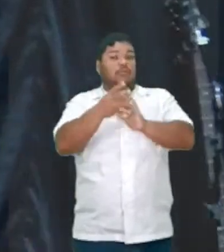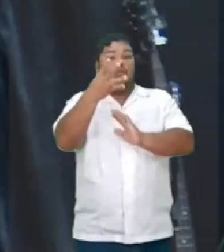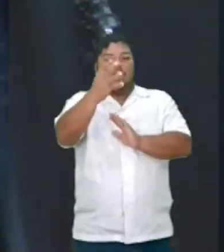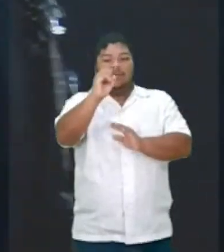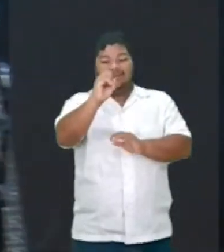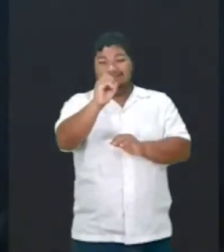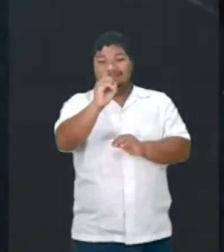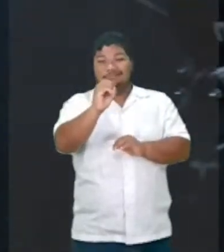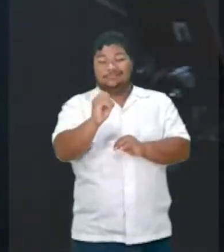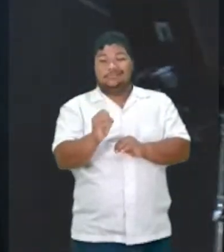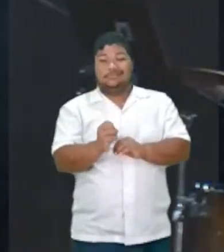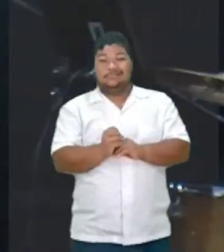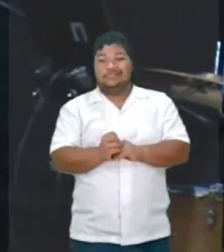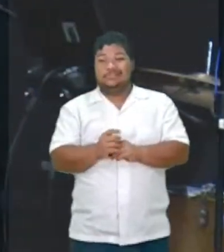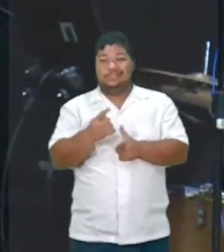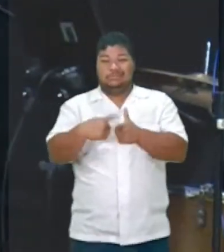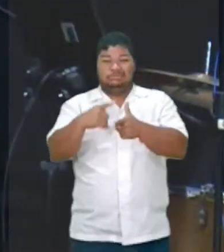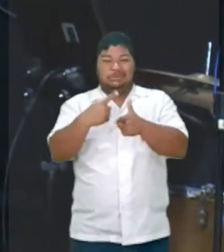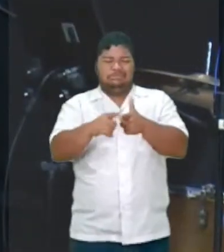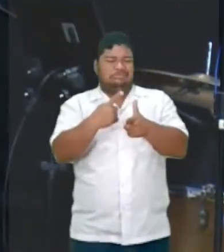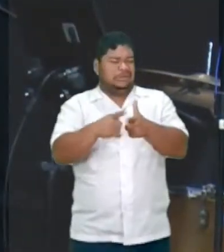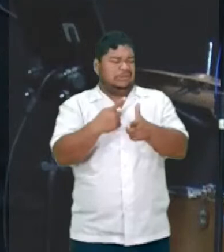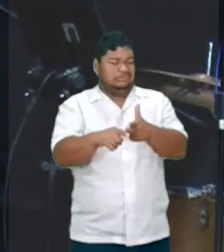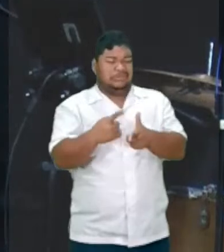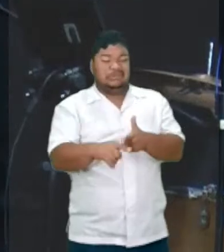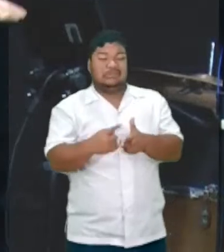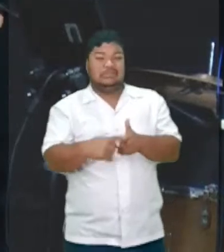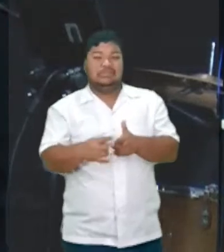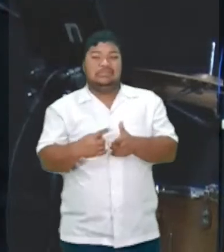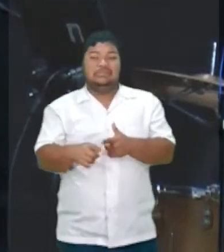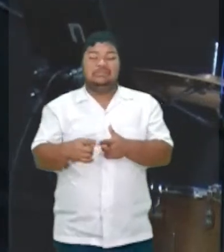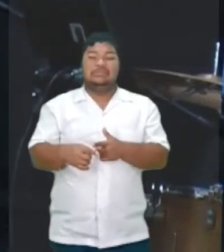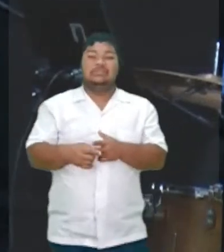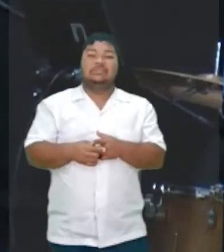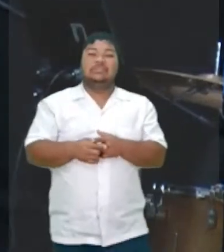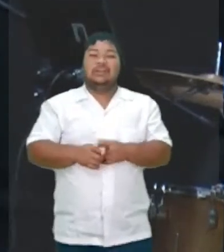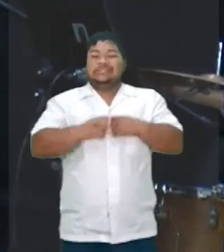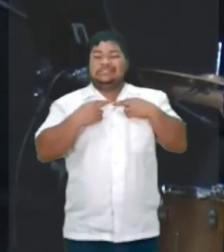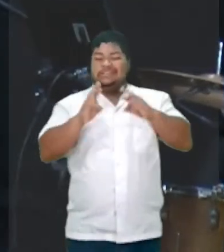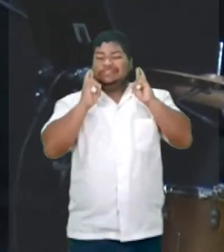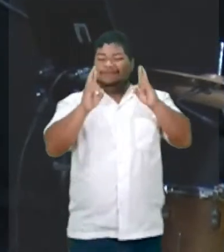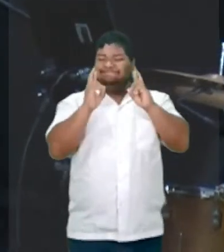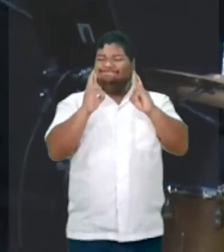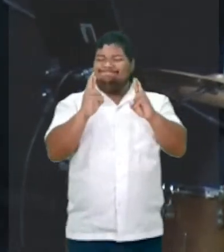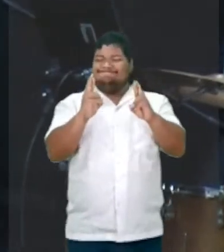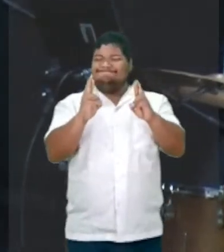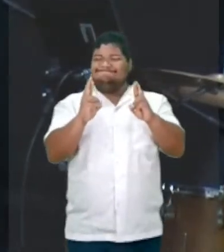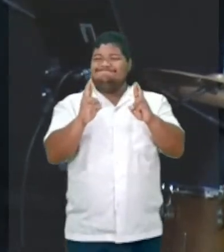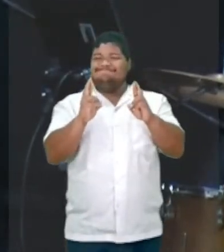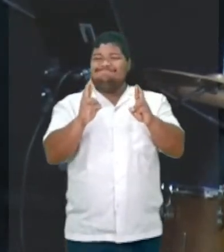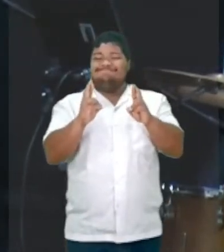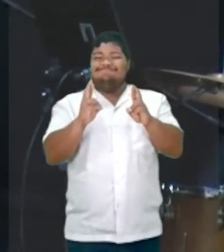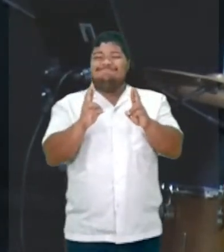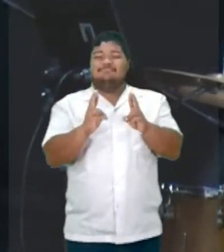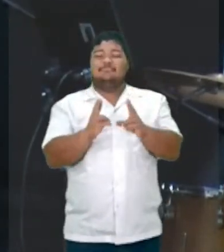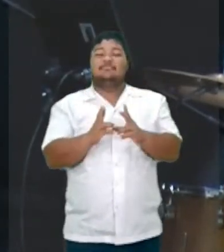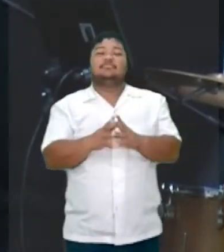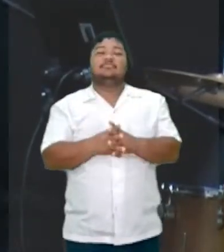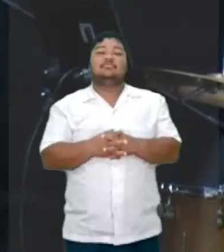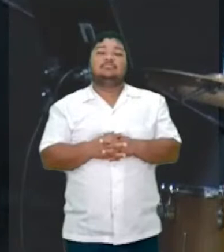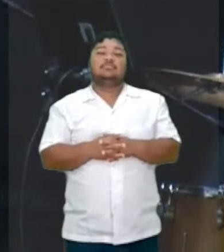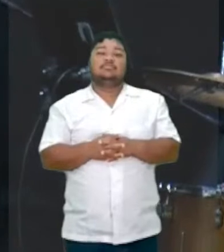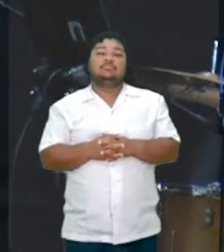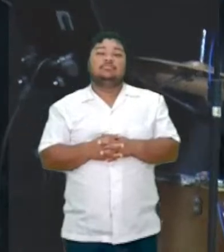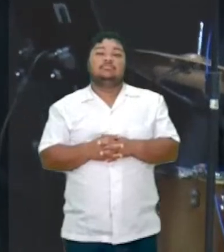Diante dessa catástrofe, as esperanças, né, ficam ali trêmulas.